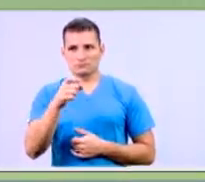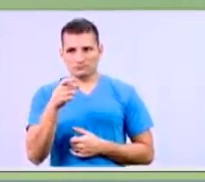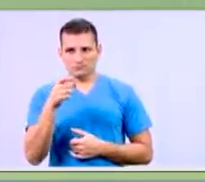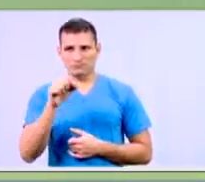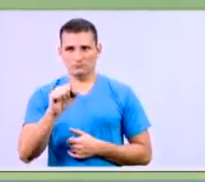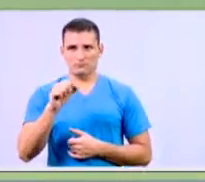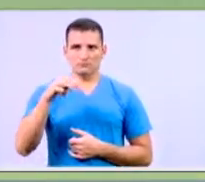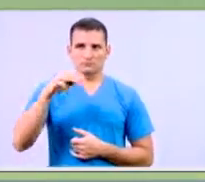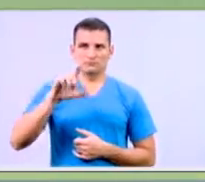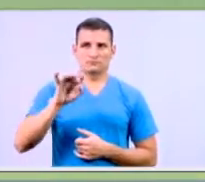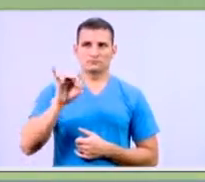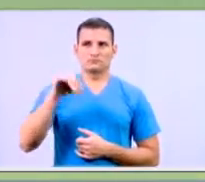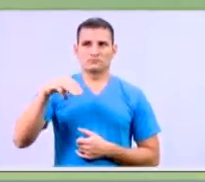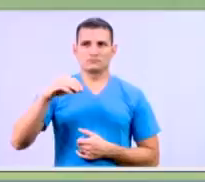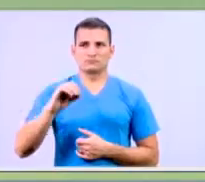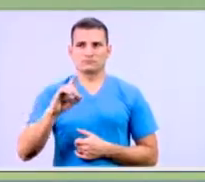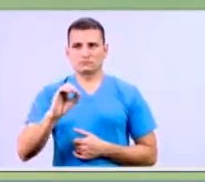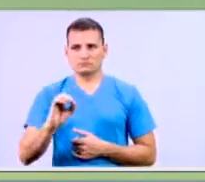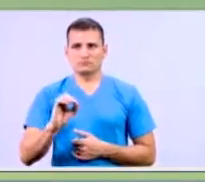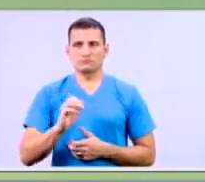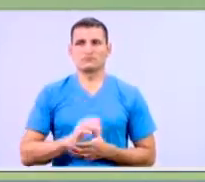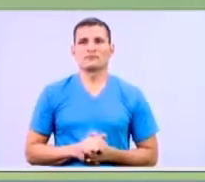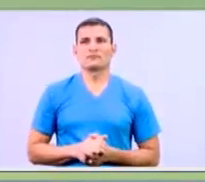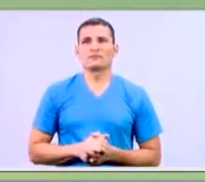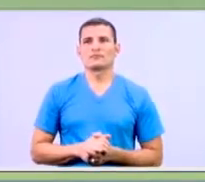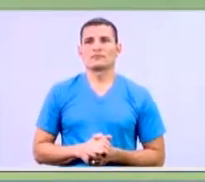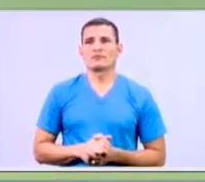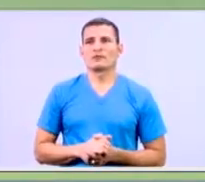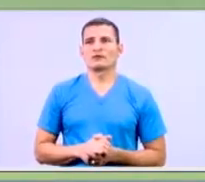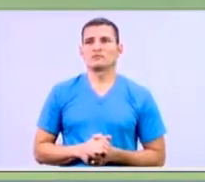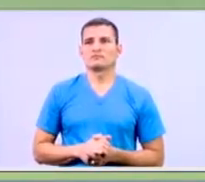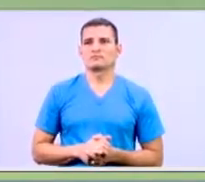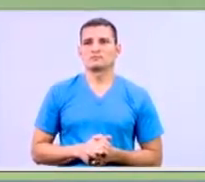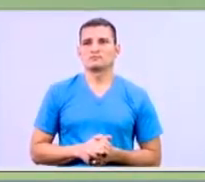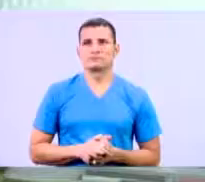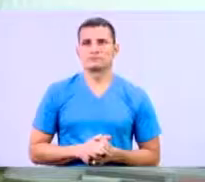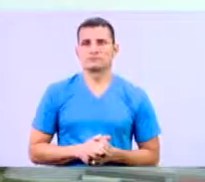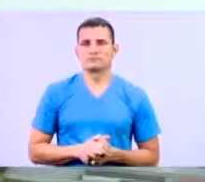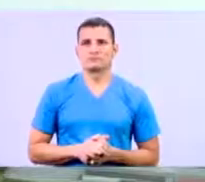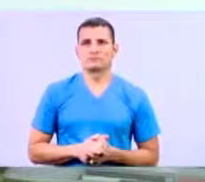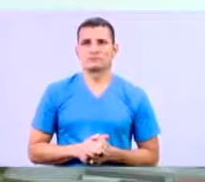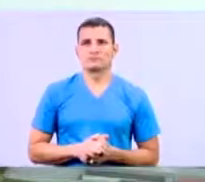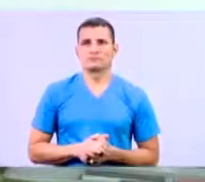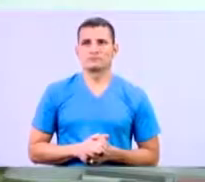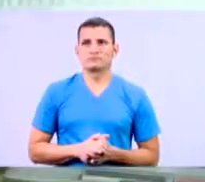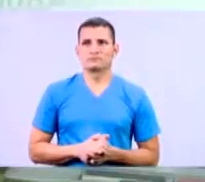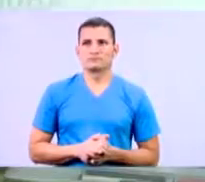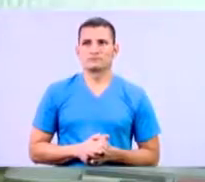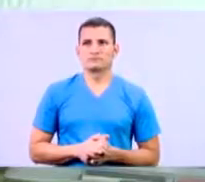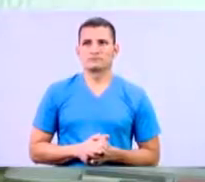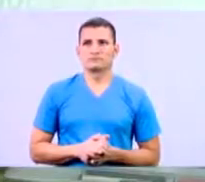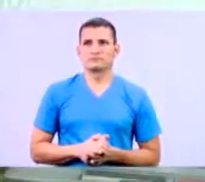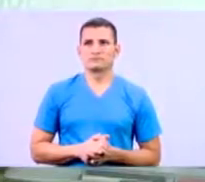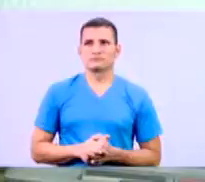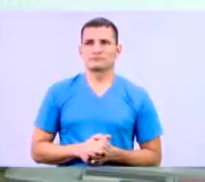o padrão ele segue uma ordem cronológica bem tranquila, né? Mas vamos conhecer um pouquinho mais dessas